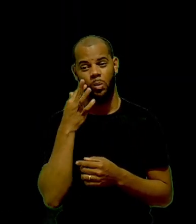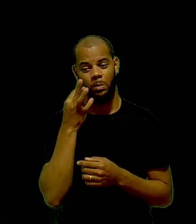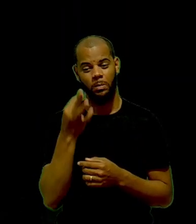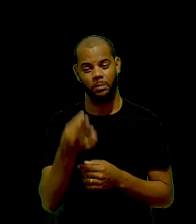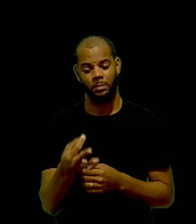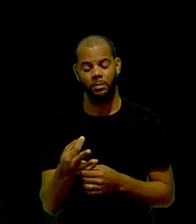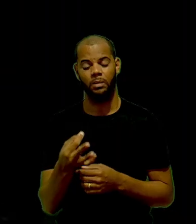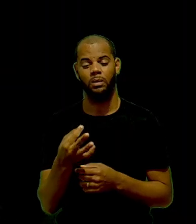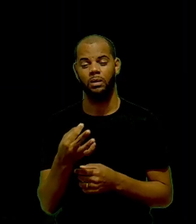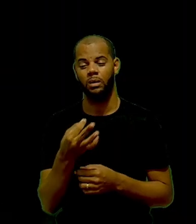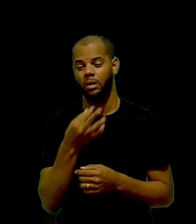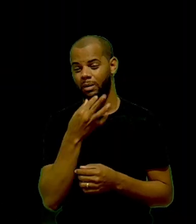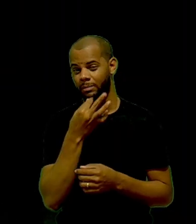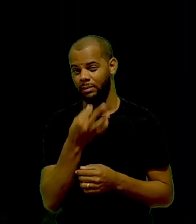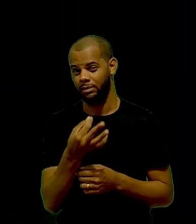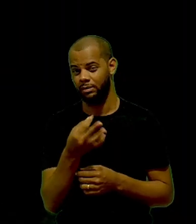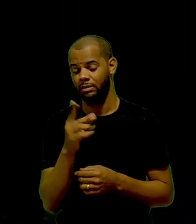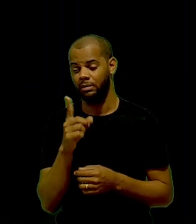um equipamento,